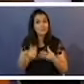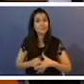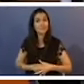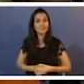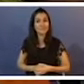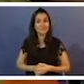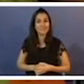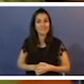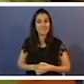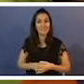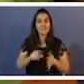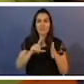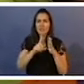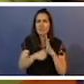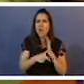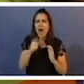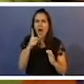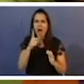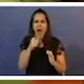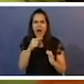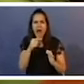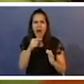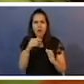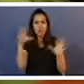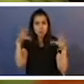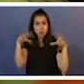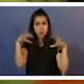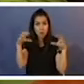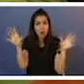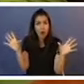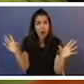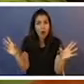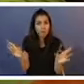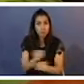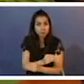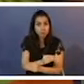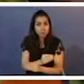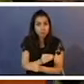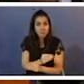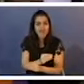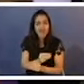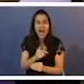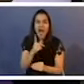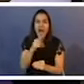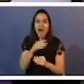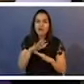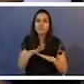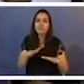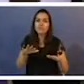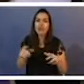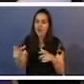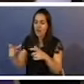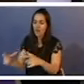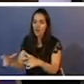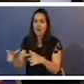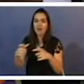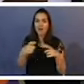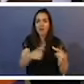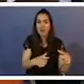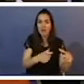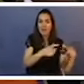quando a época das chuvas acaba a água vai escoando e formando Lagoas